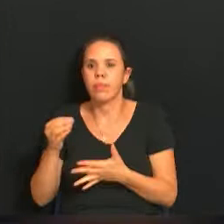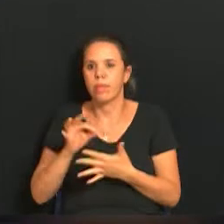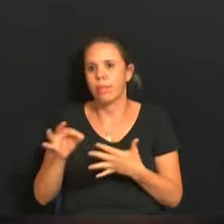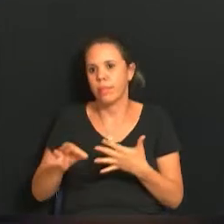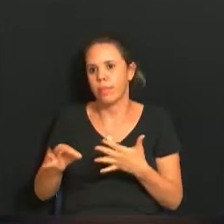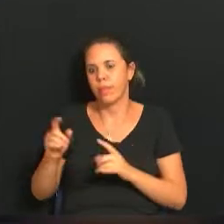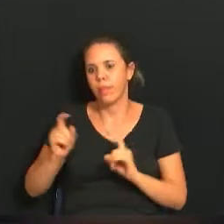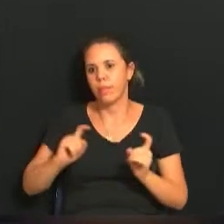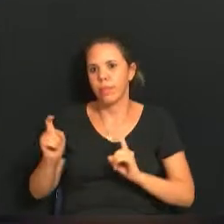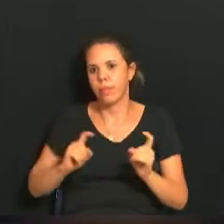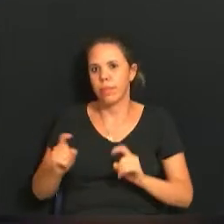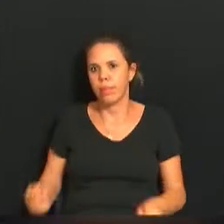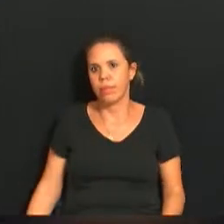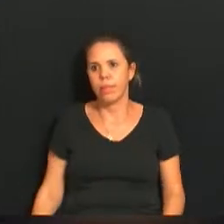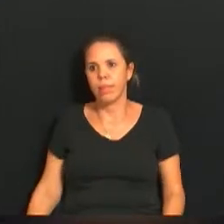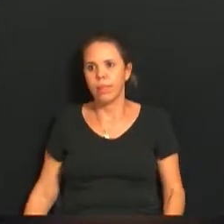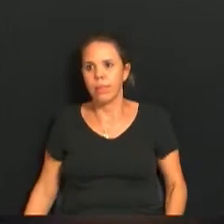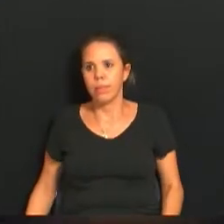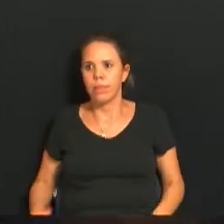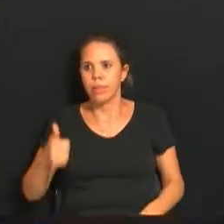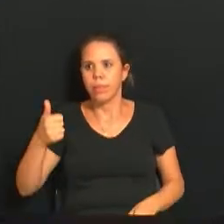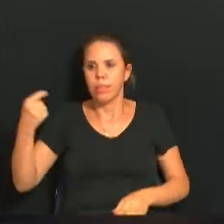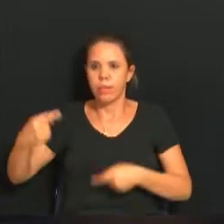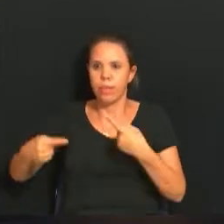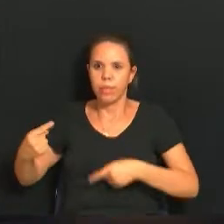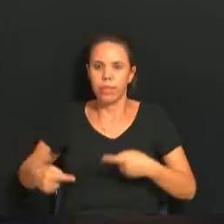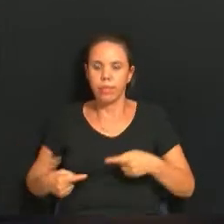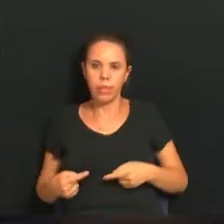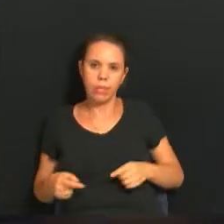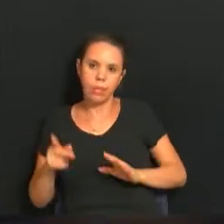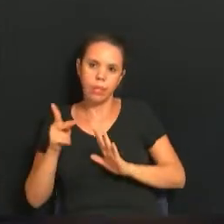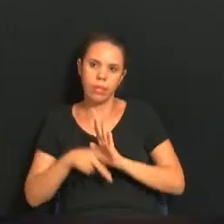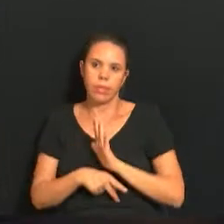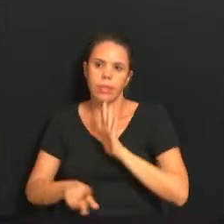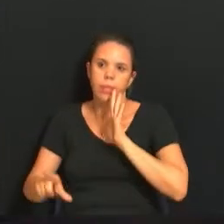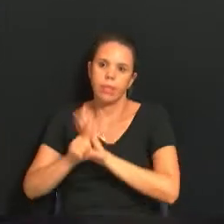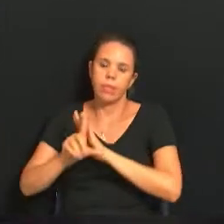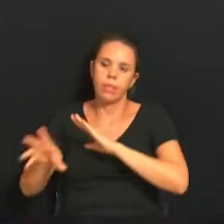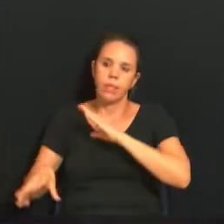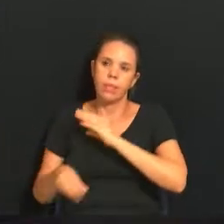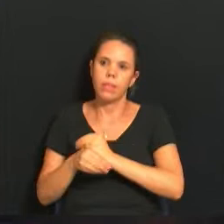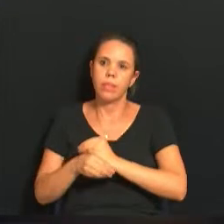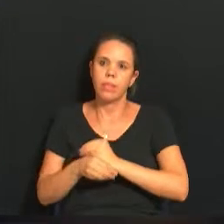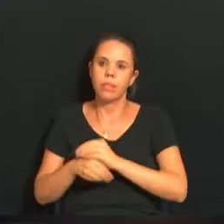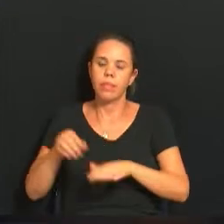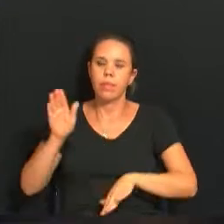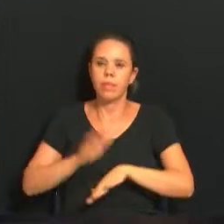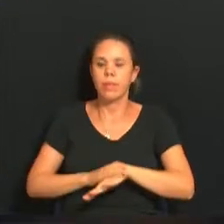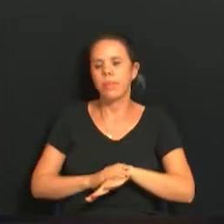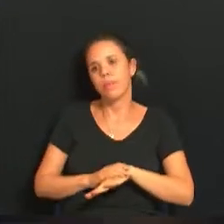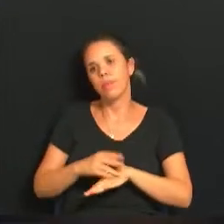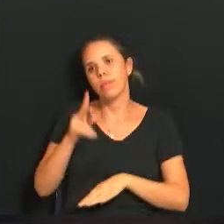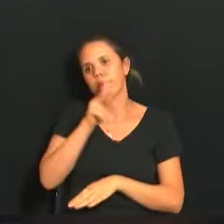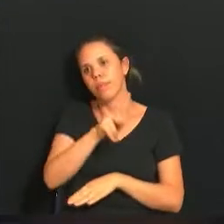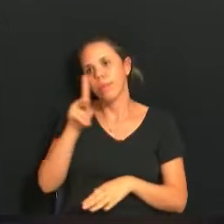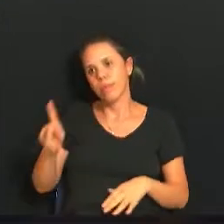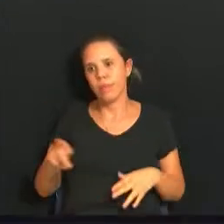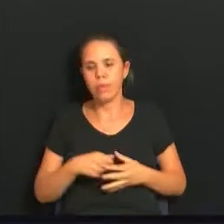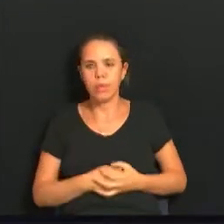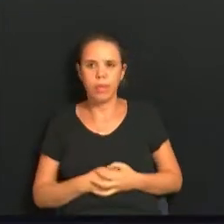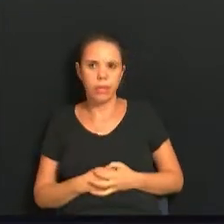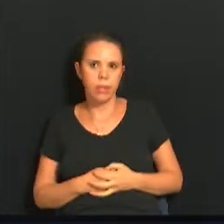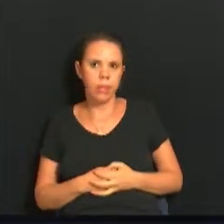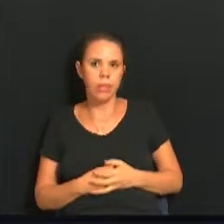pauta, entre eles, em primeira discussão, um projeto de lei complementar de autoria do vereador professor Alberto sobre